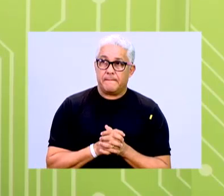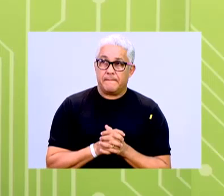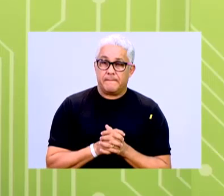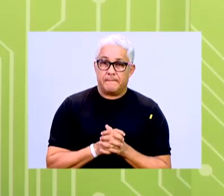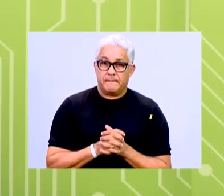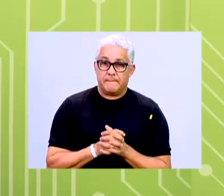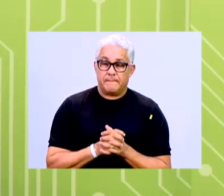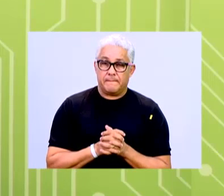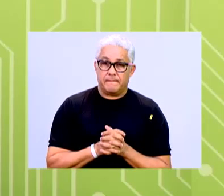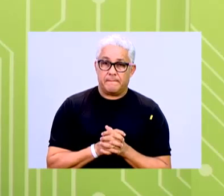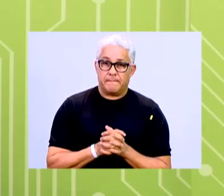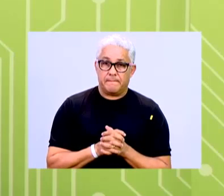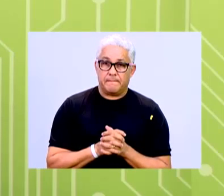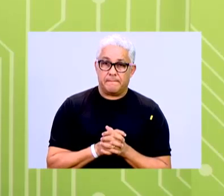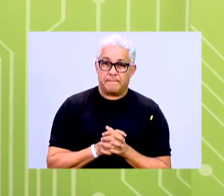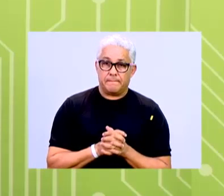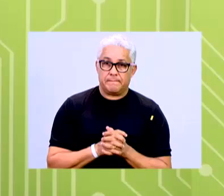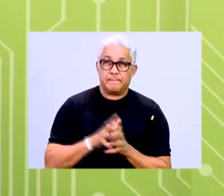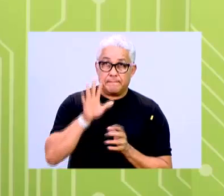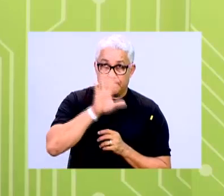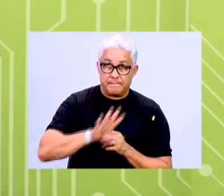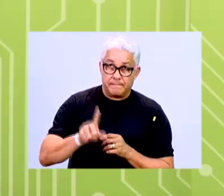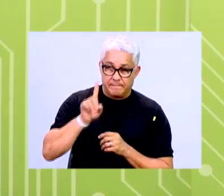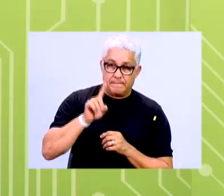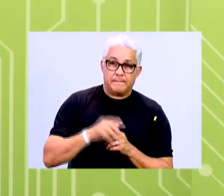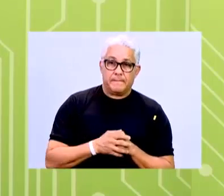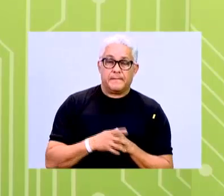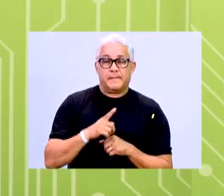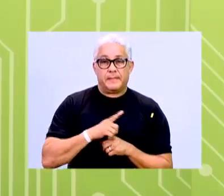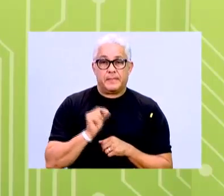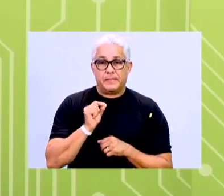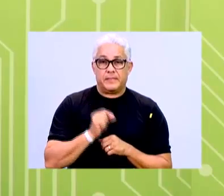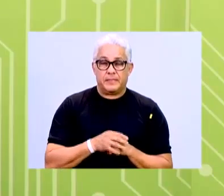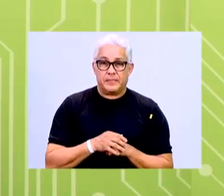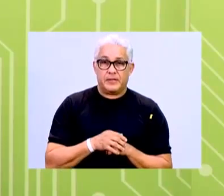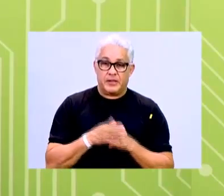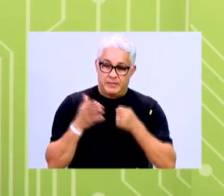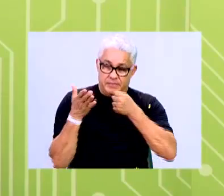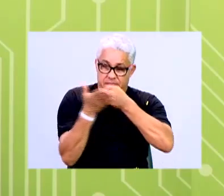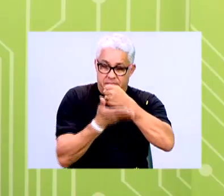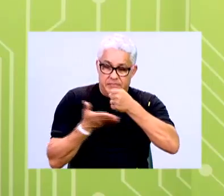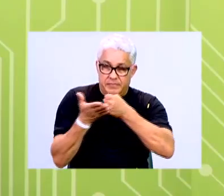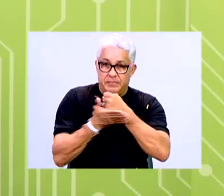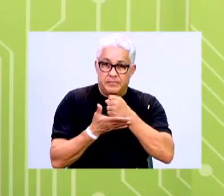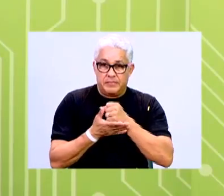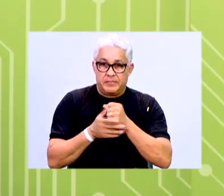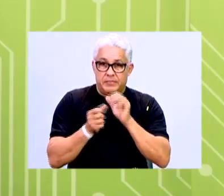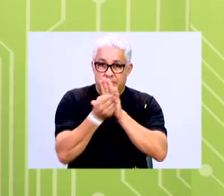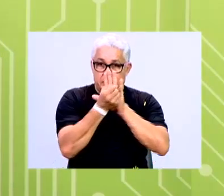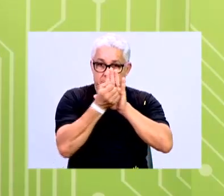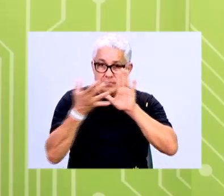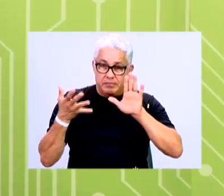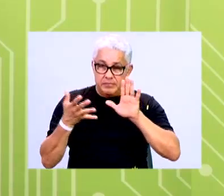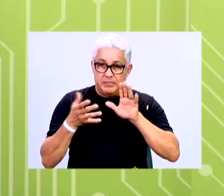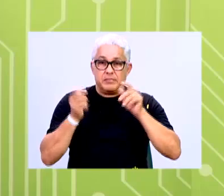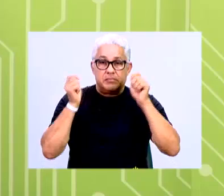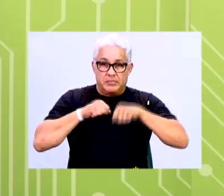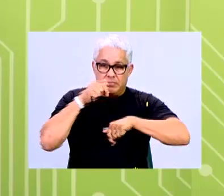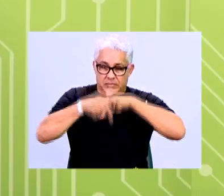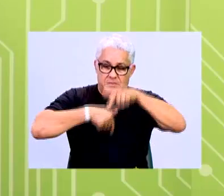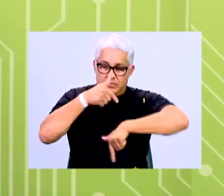requisitos não funcionais são requisitos que vão dar a base para que a aplicação